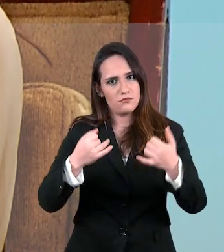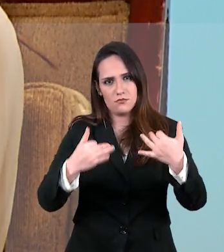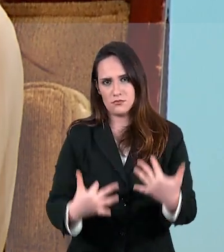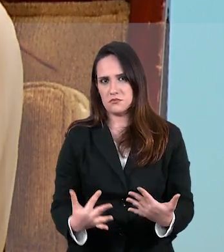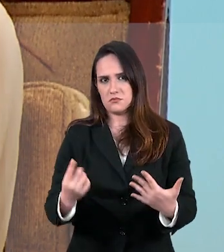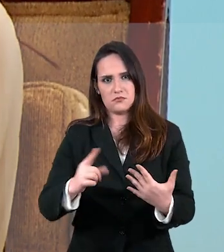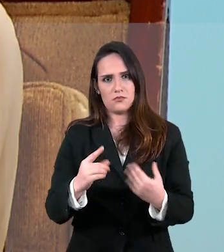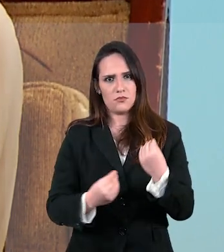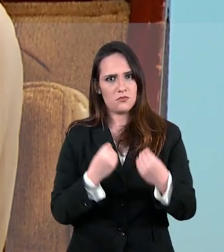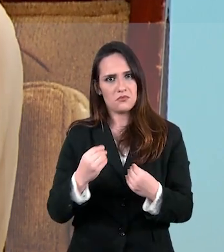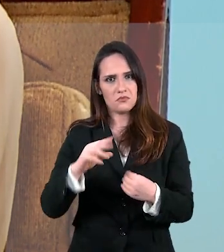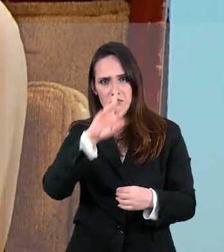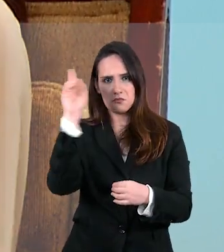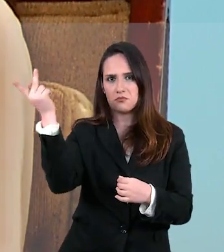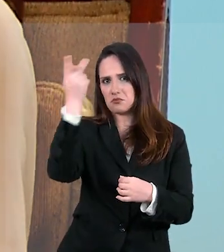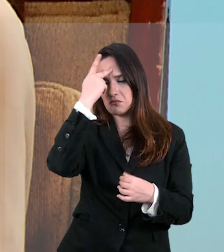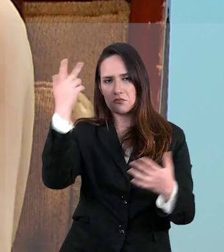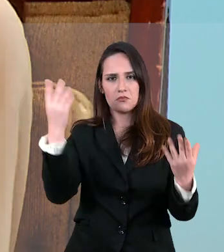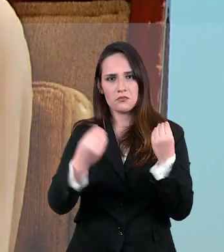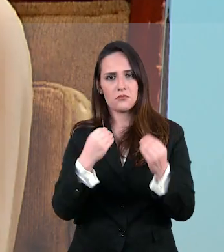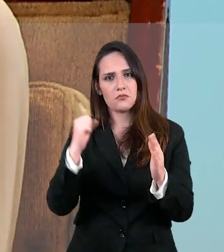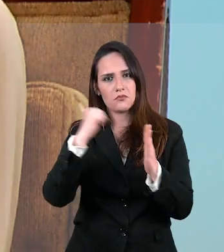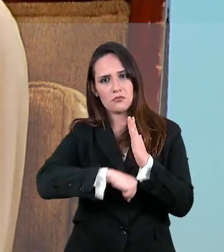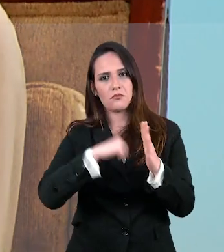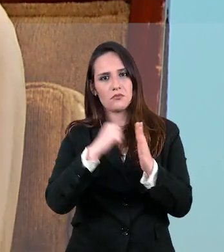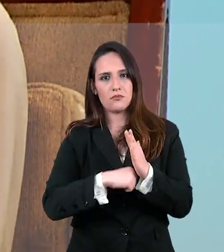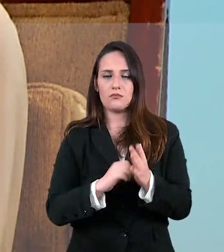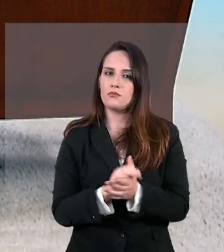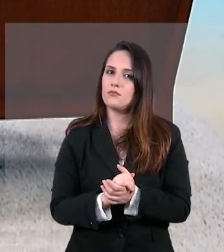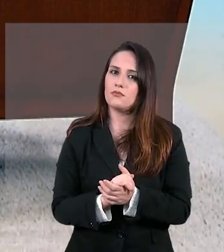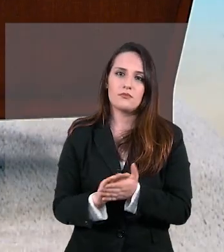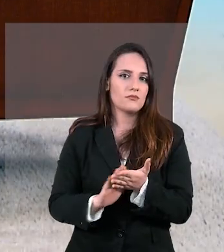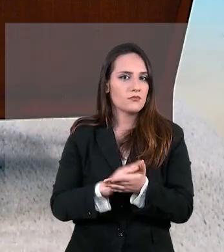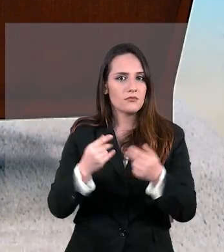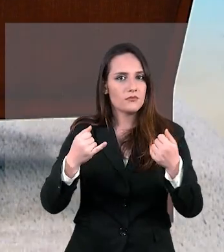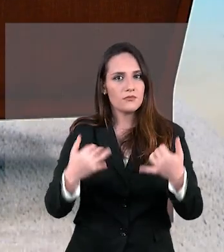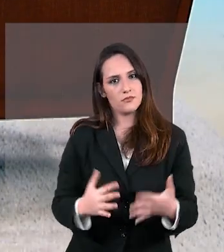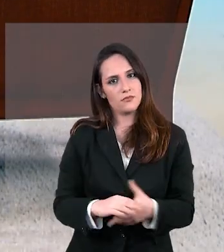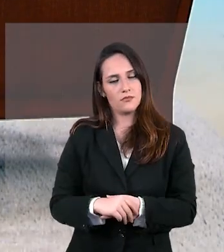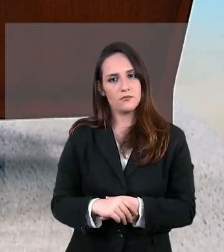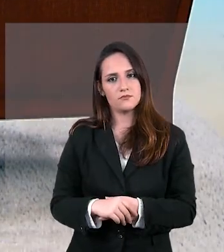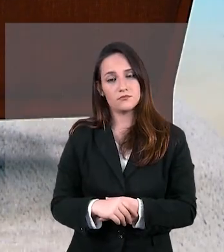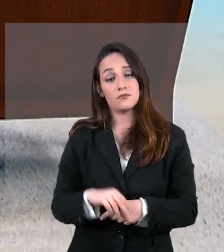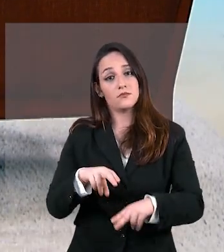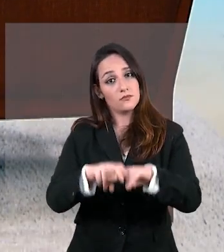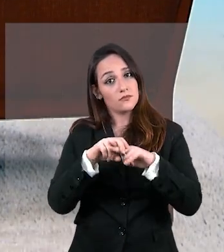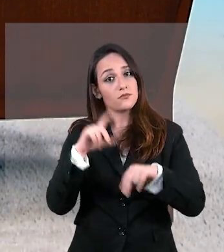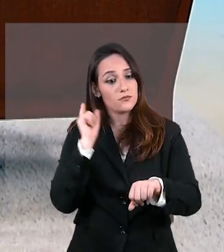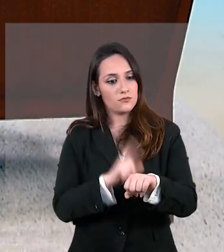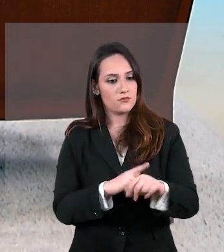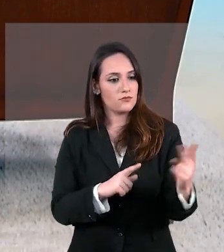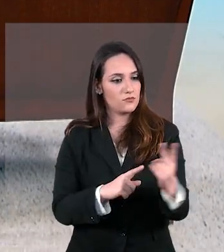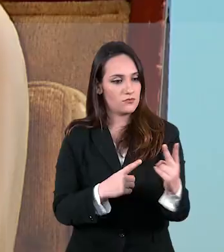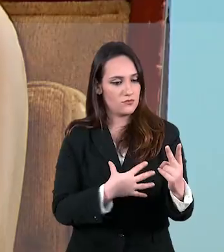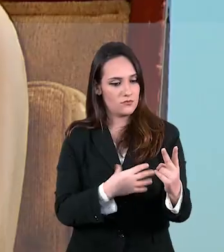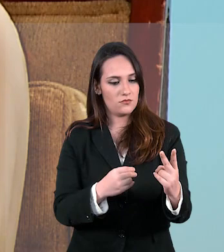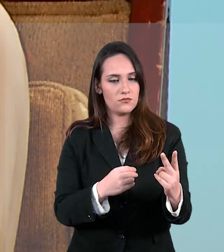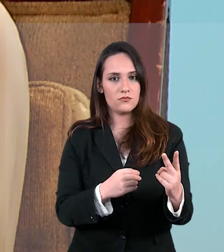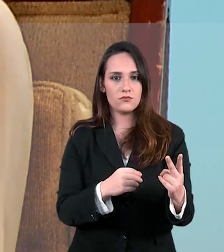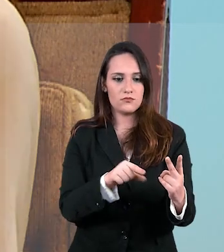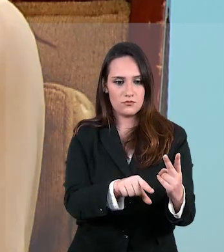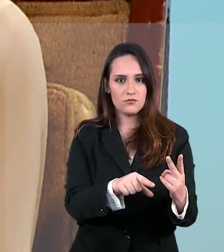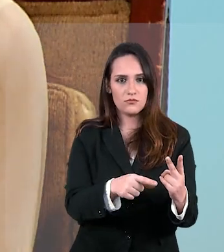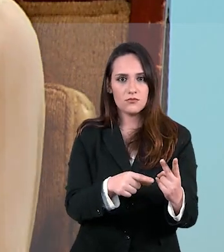pessoa saia tomando atitudes como essa, não, tão nada violentas, justifica, né? Sem dúvida. Então, no momento, os meus filhos, os